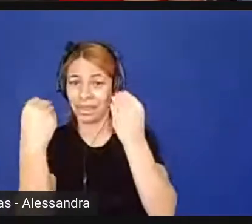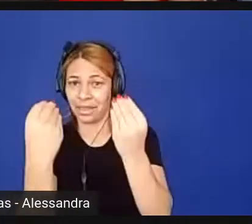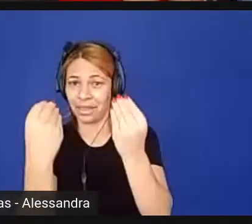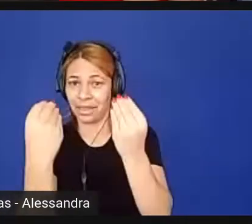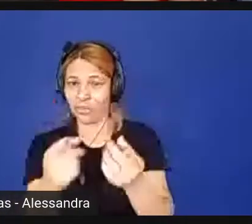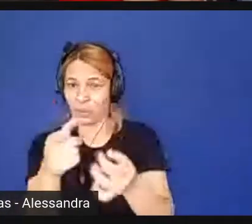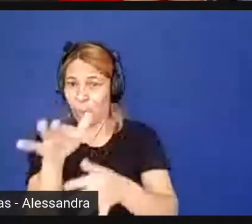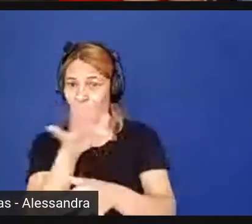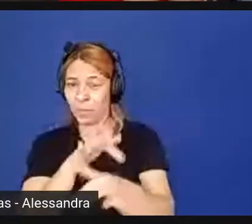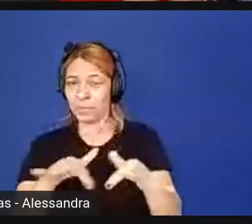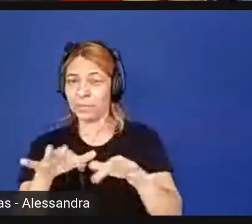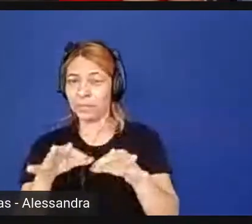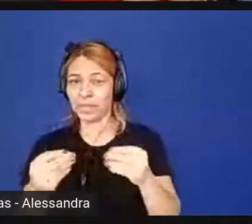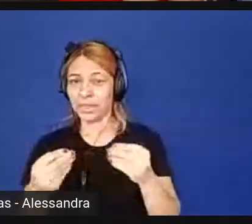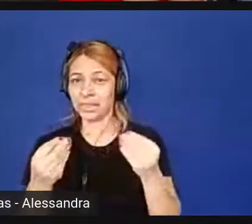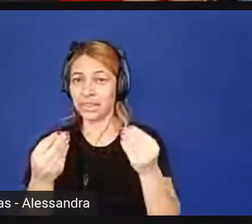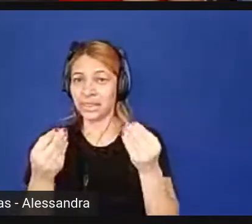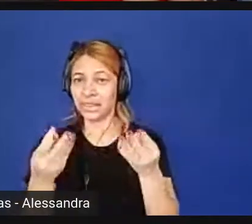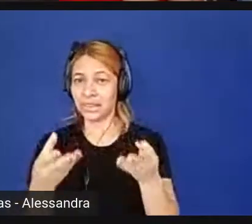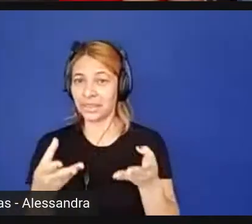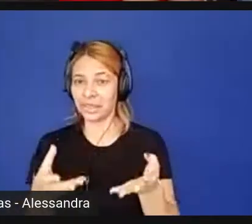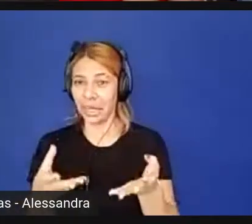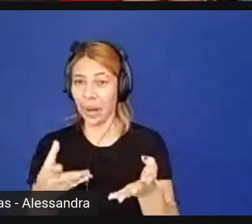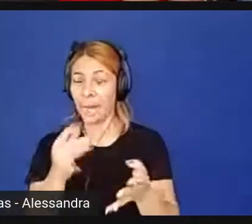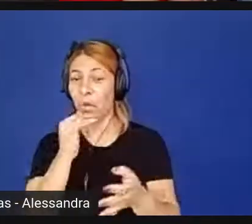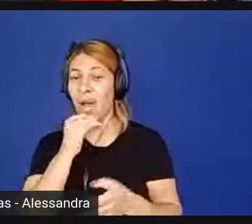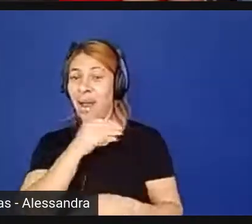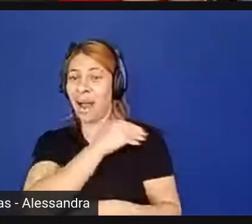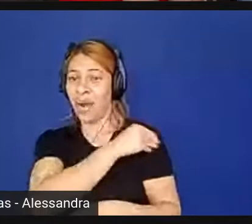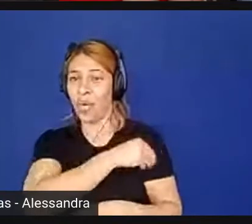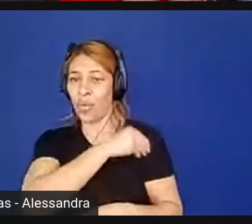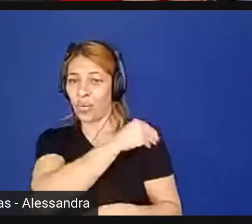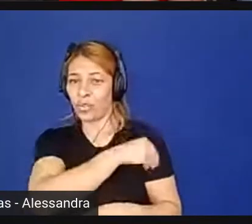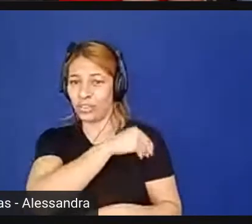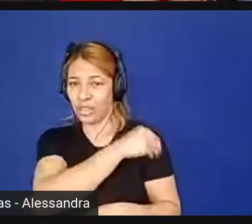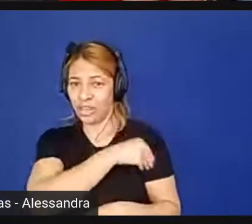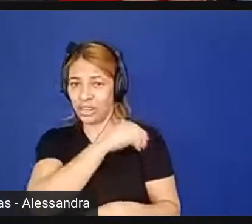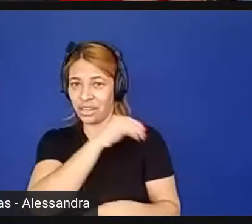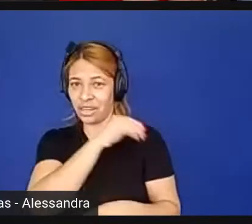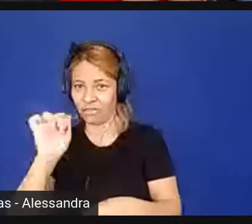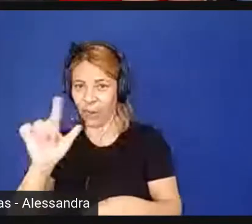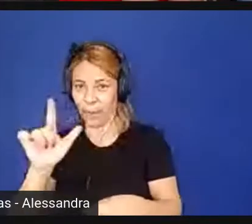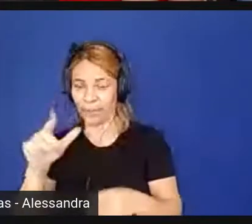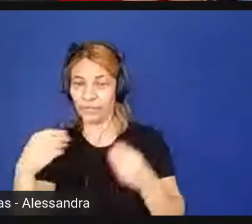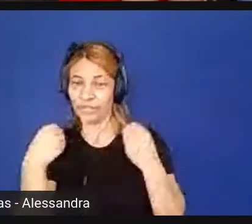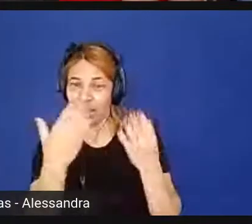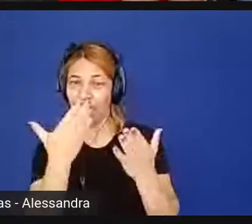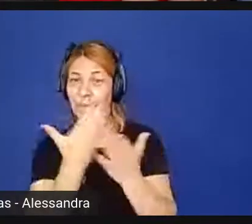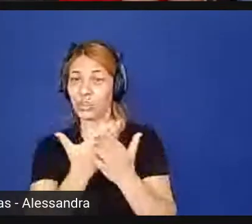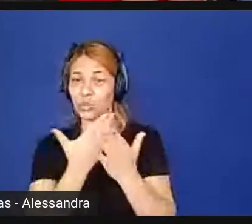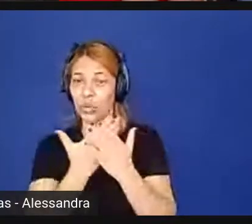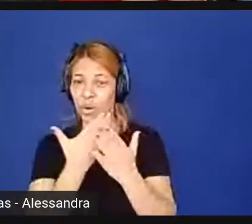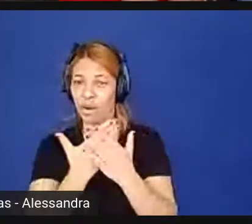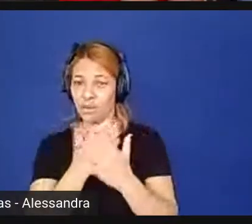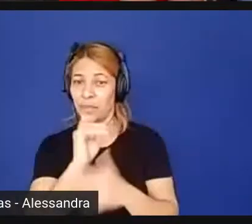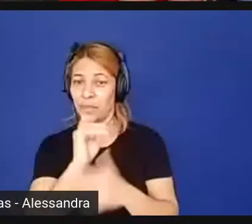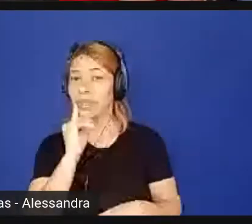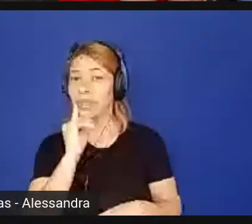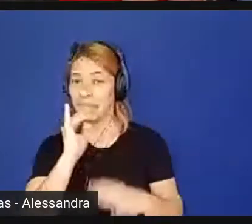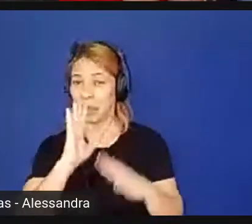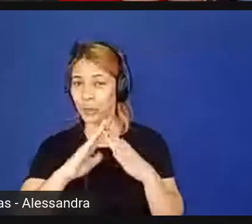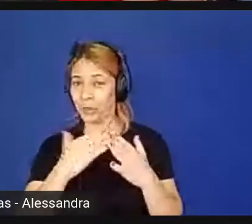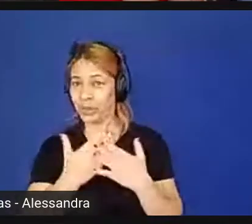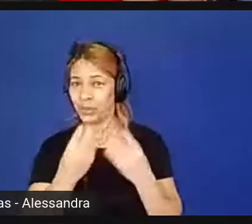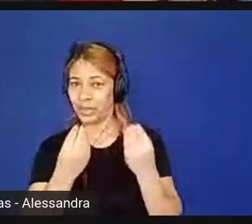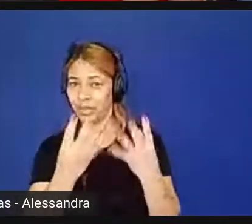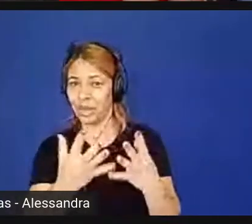aqui, álcool gel. Uma escola vai receber álcool gel de doação. Tá? Uma preocupação